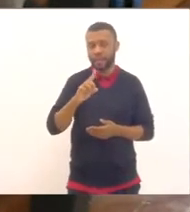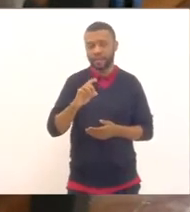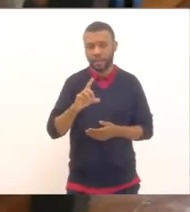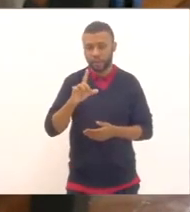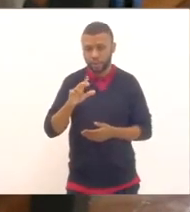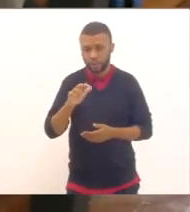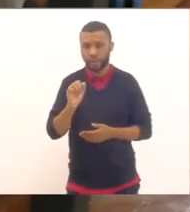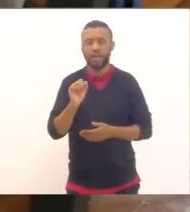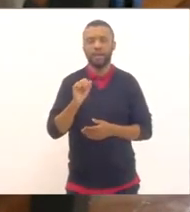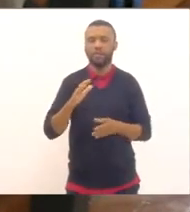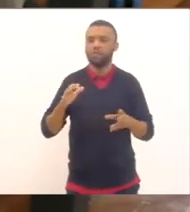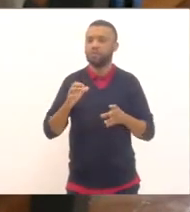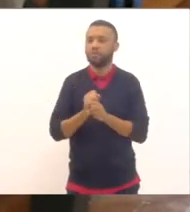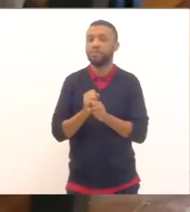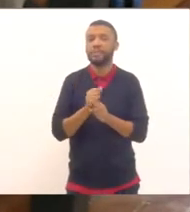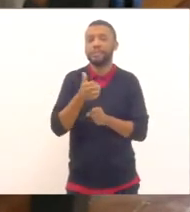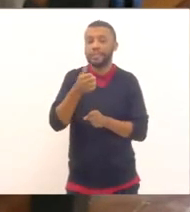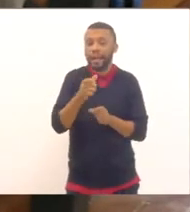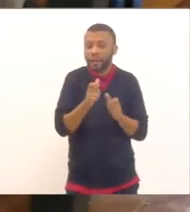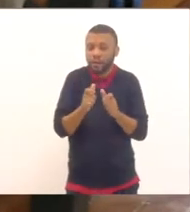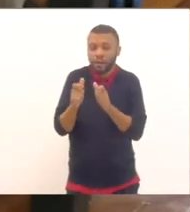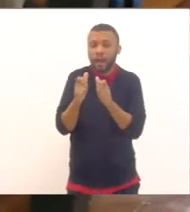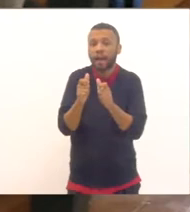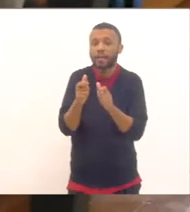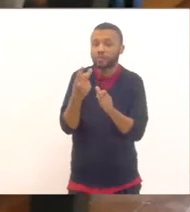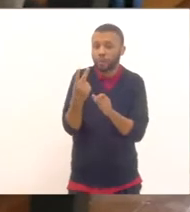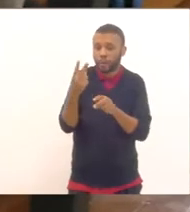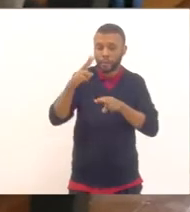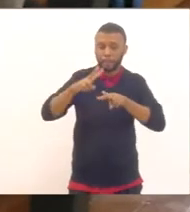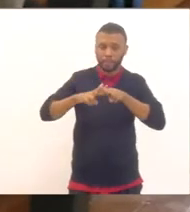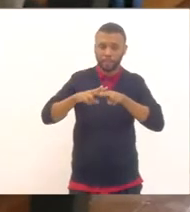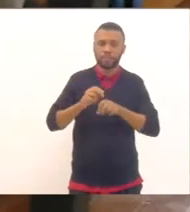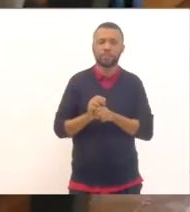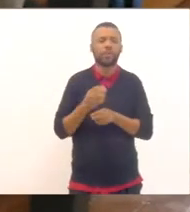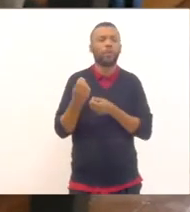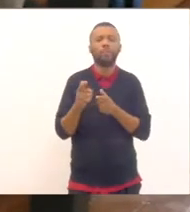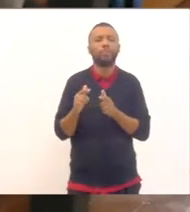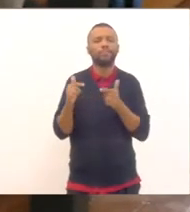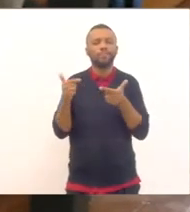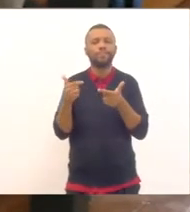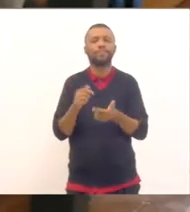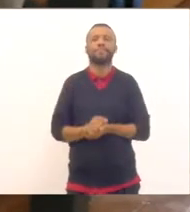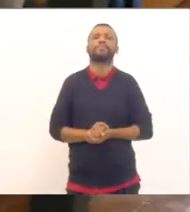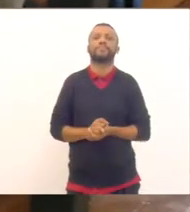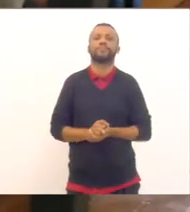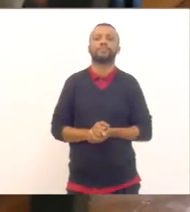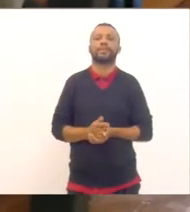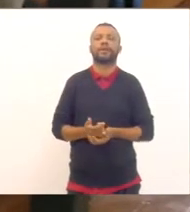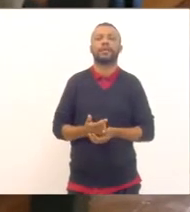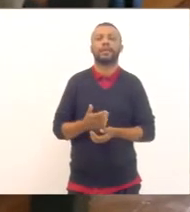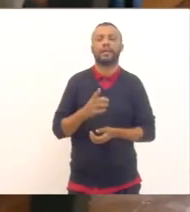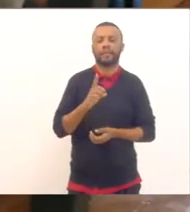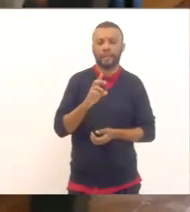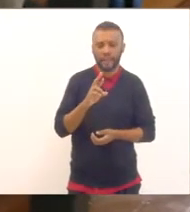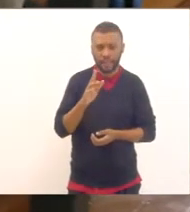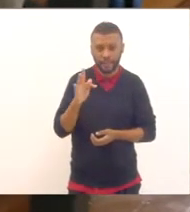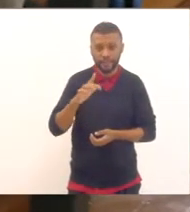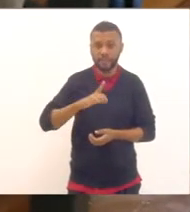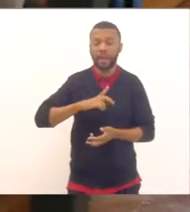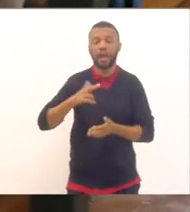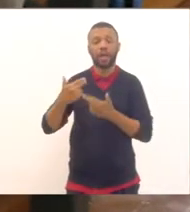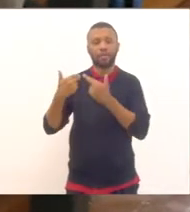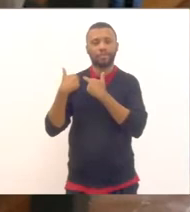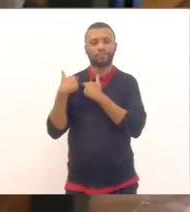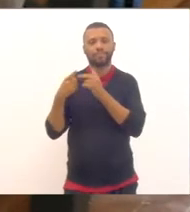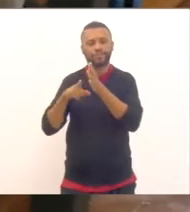Como é feito a como é feita essa fiscalização a TRF fica fica com a responsabilidade